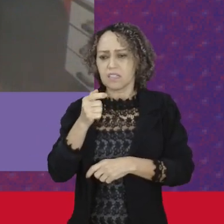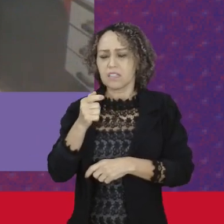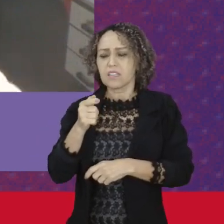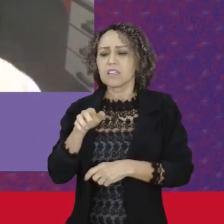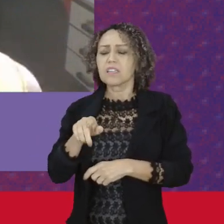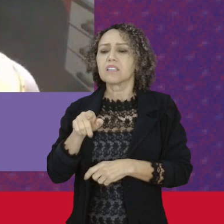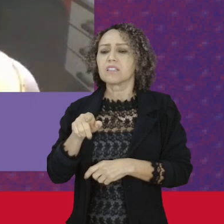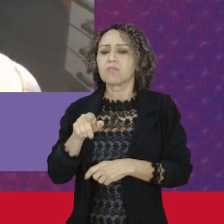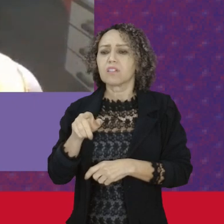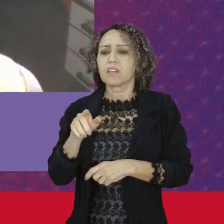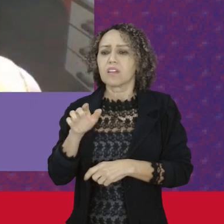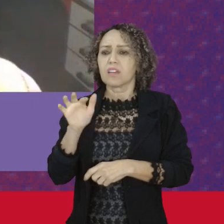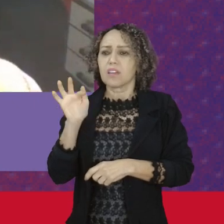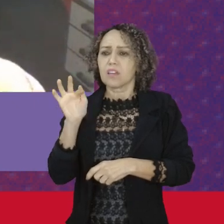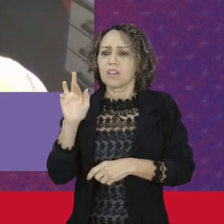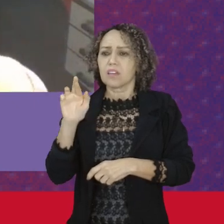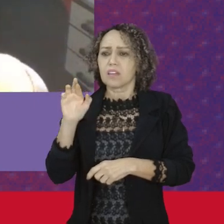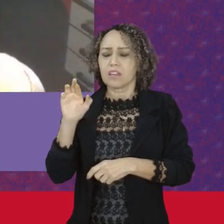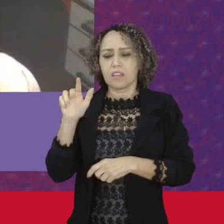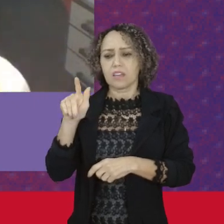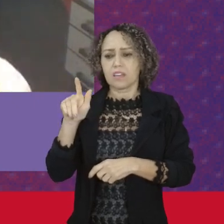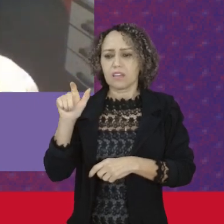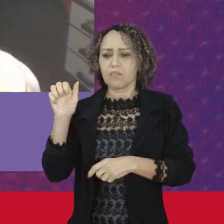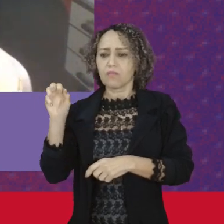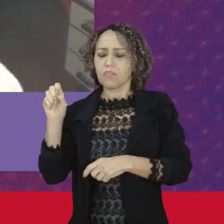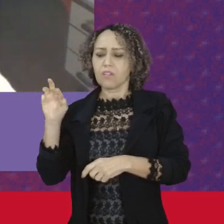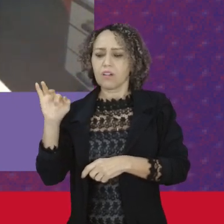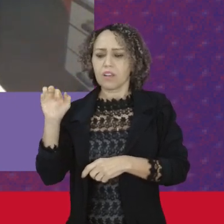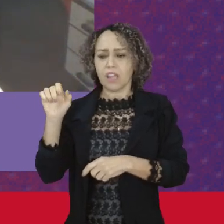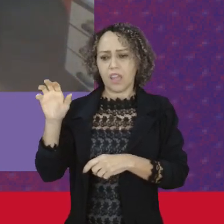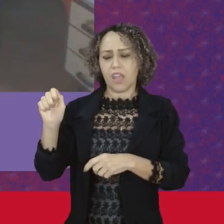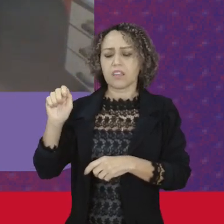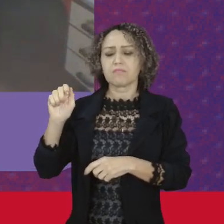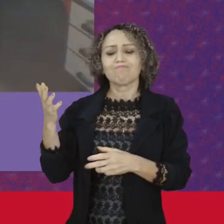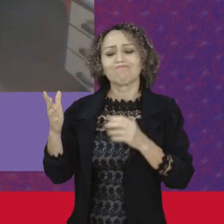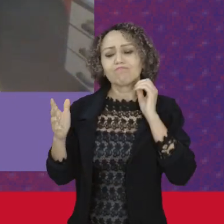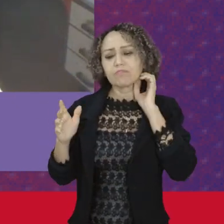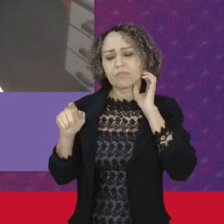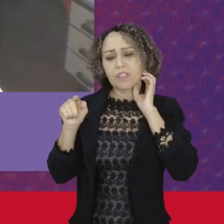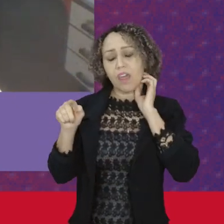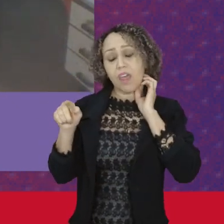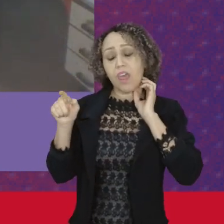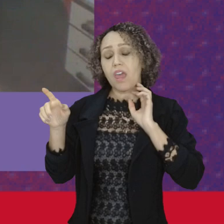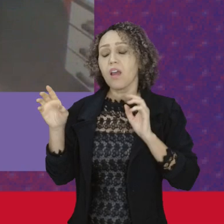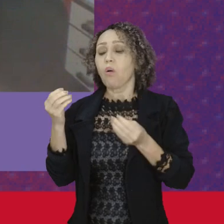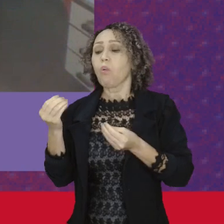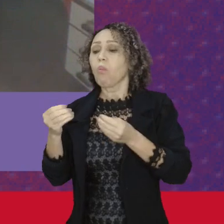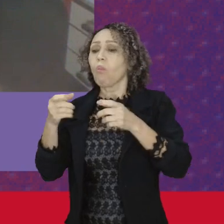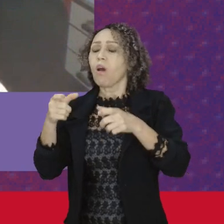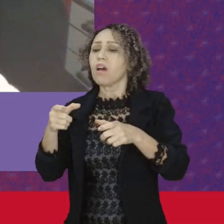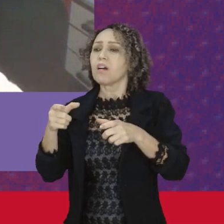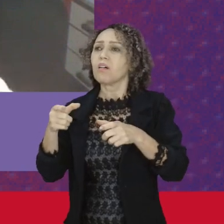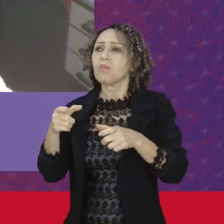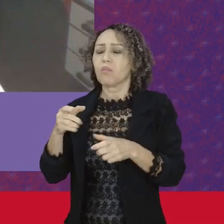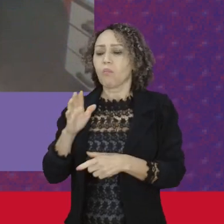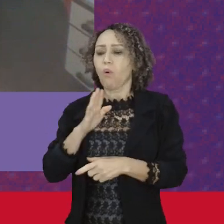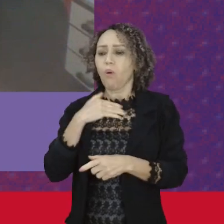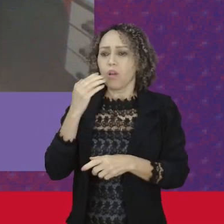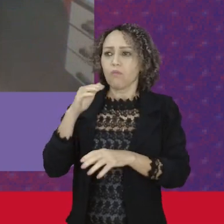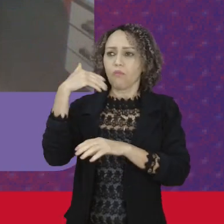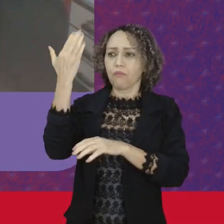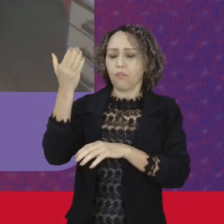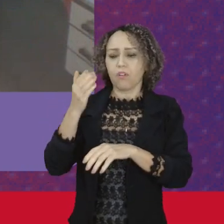Desde 1950 e poucos, que aí ela morreu fora do Brasil, ela morreu numa